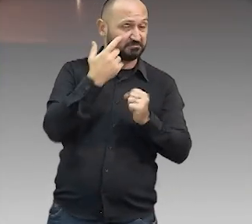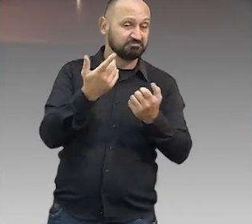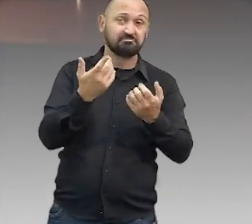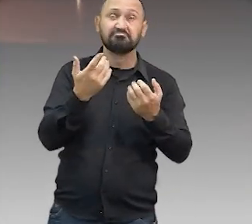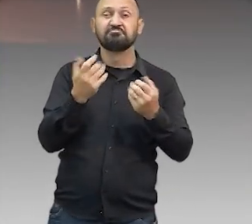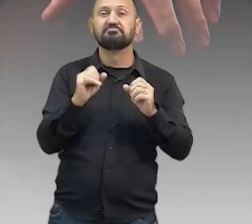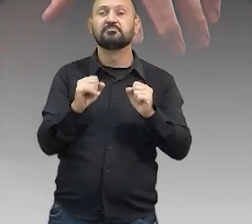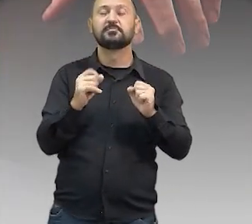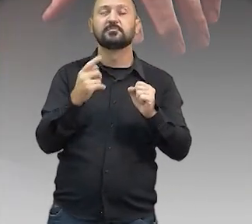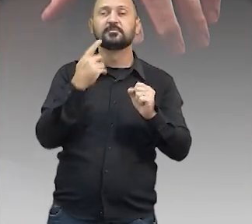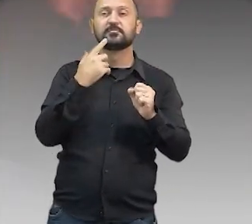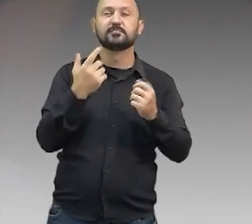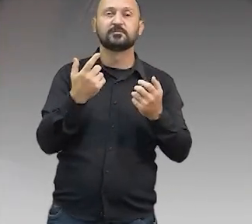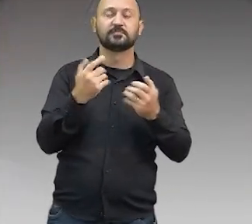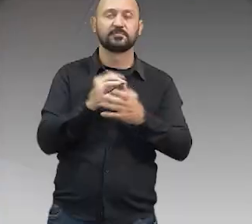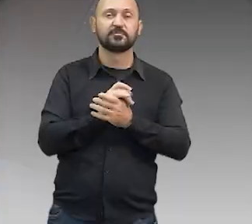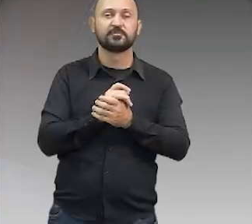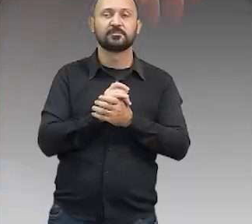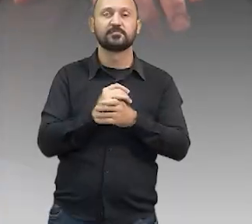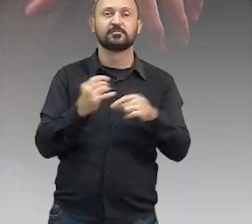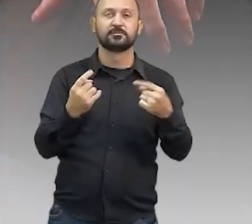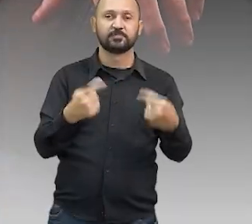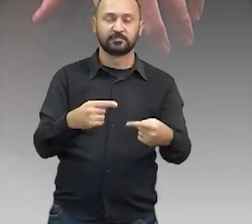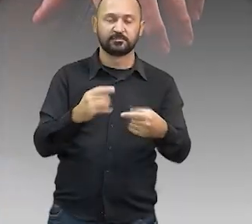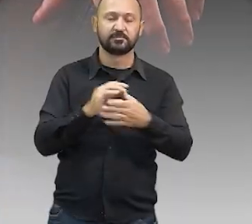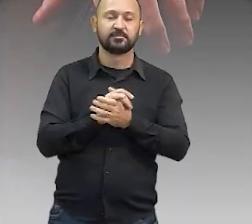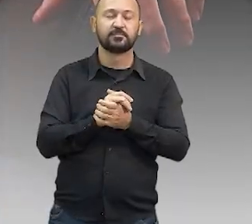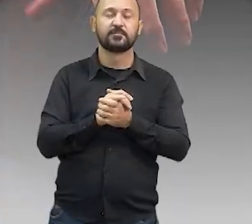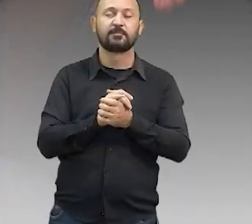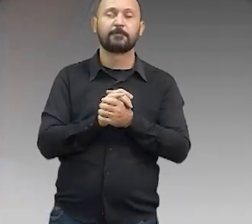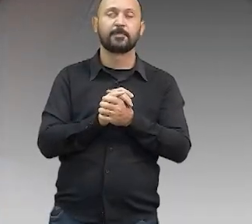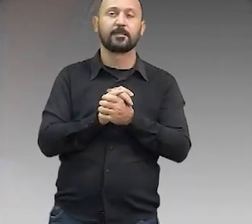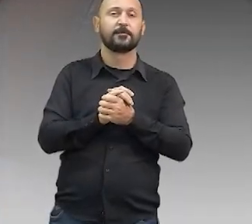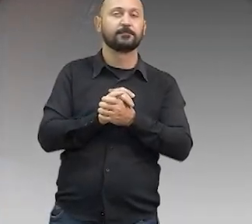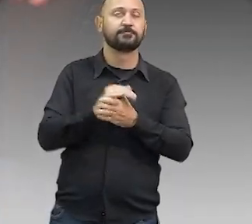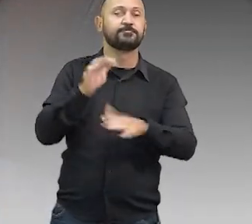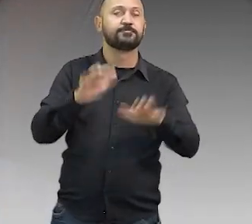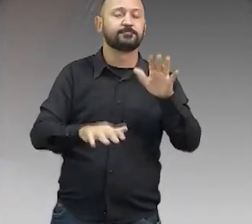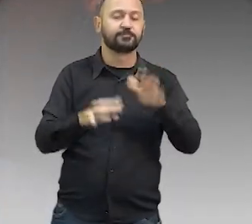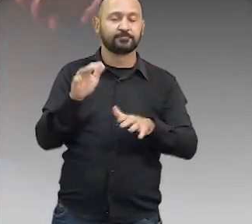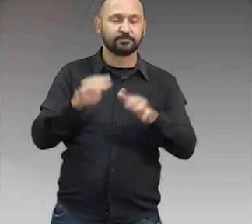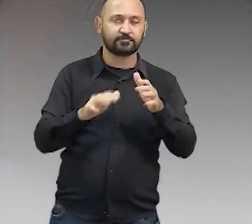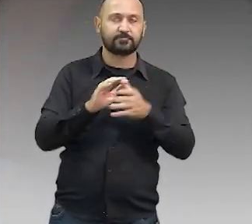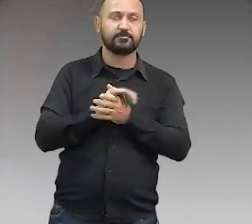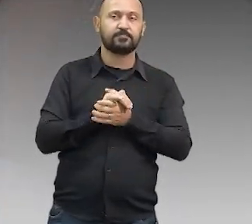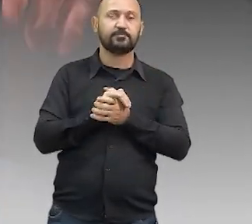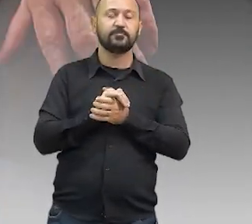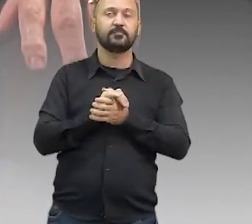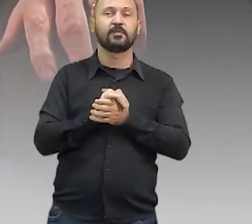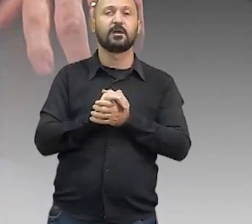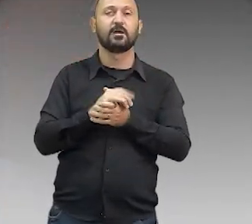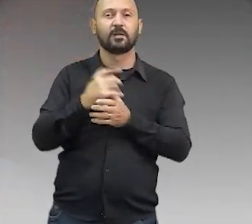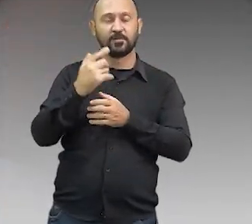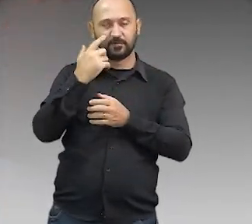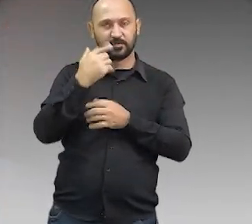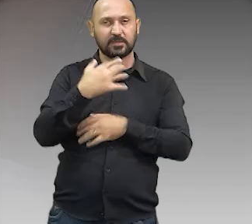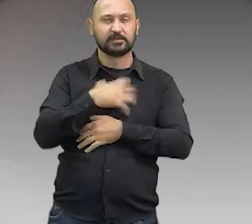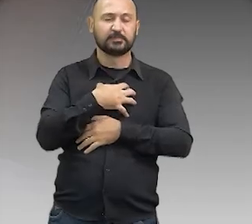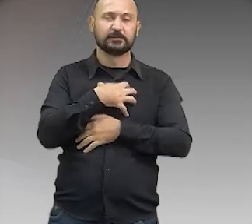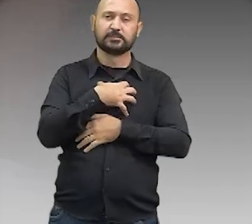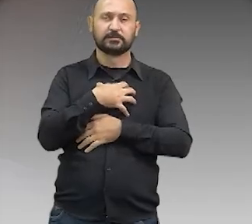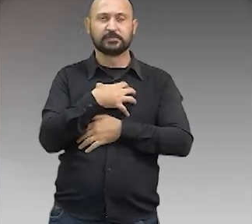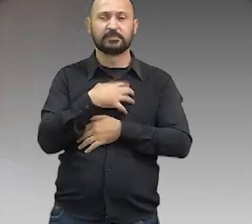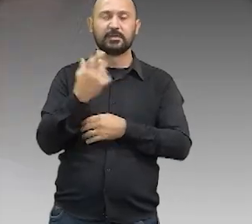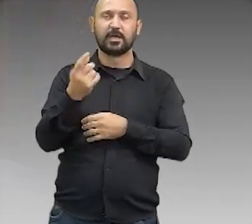querer dar a contrapartida, né? E às vezes a pessoa, ou o poder